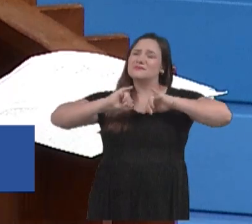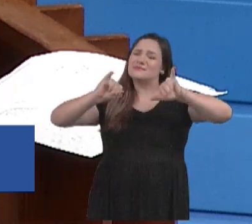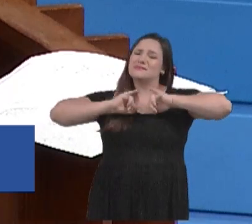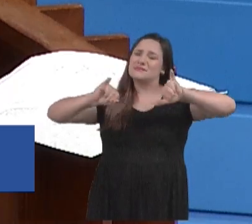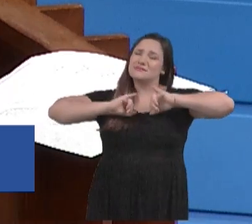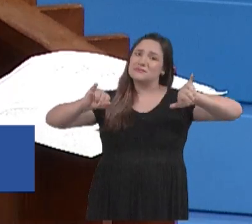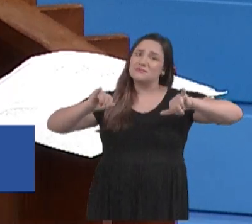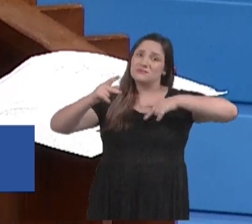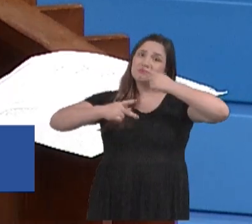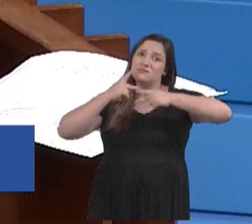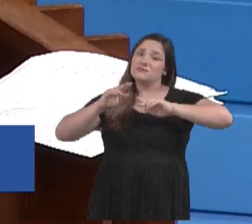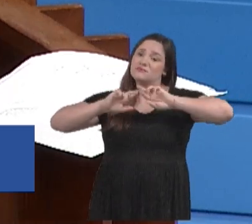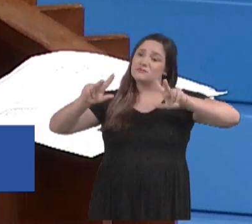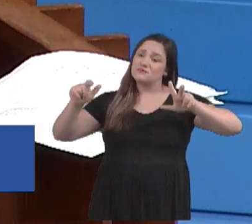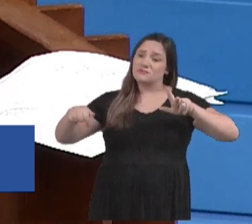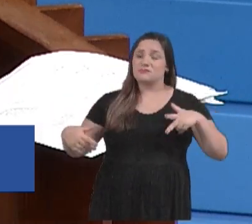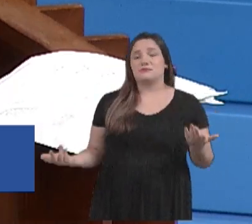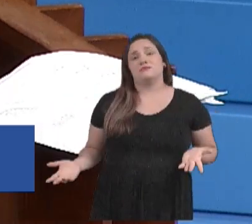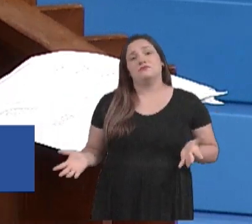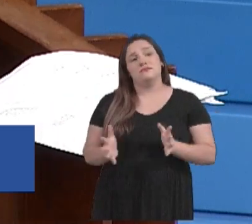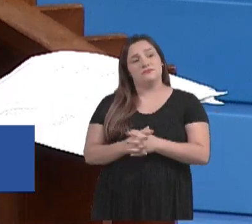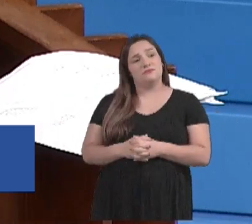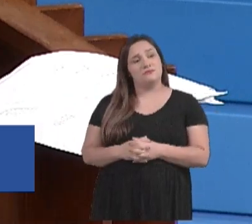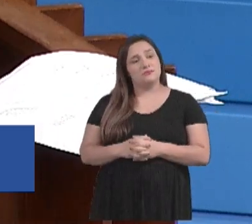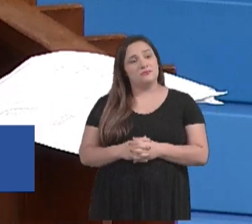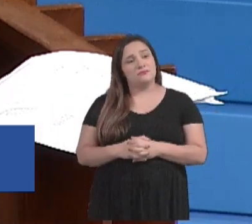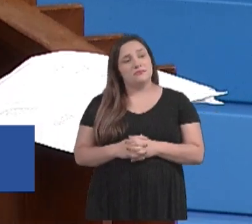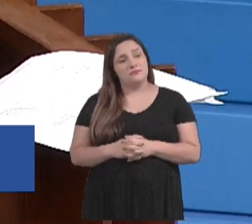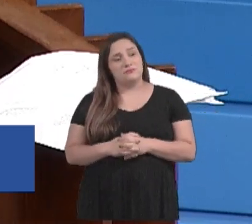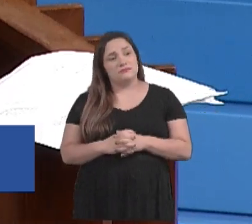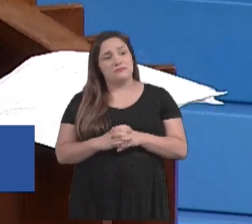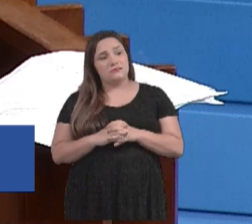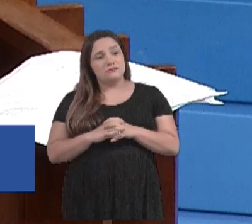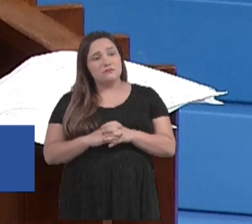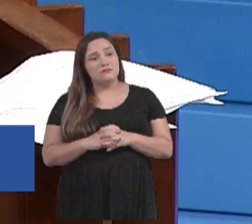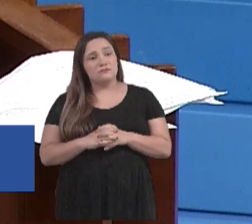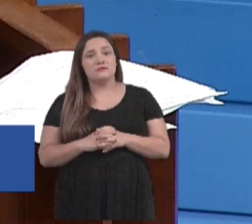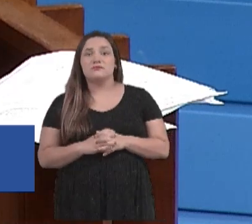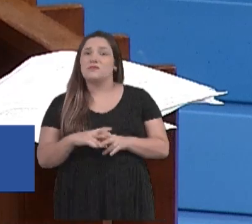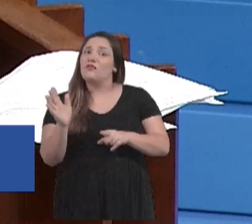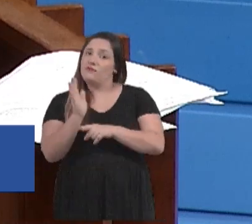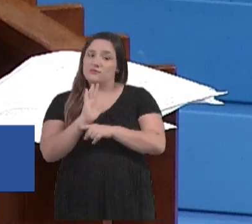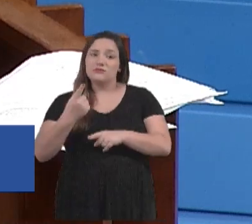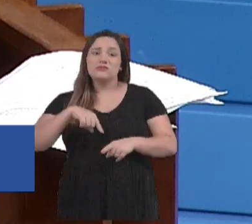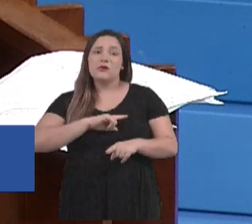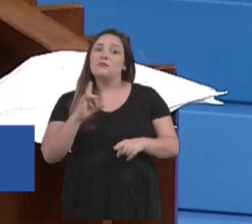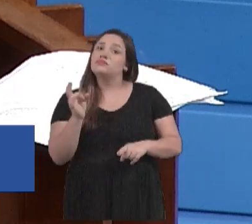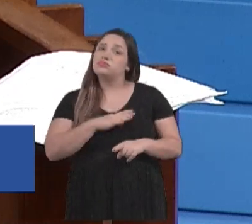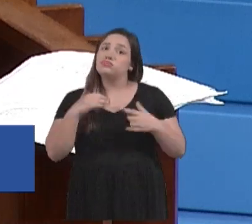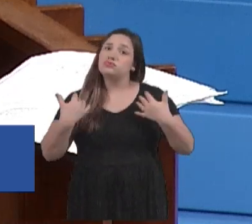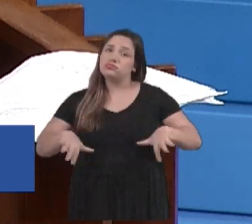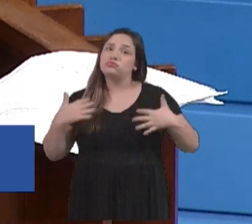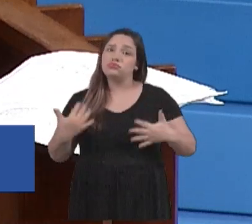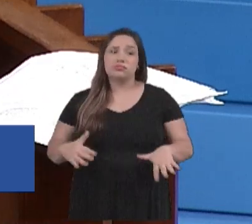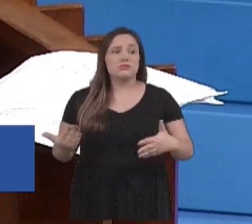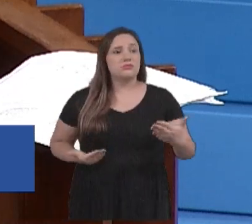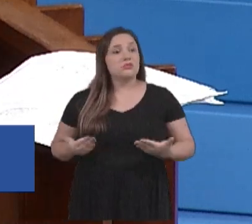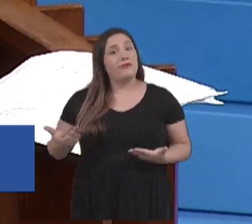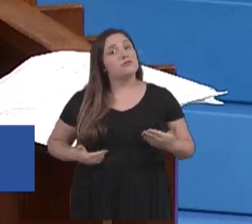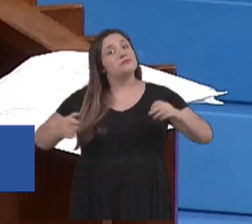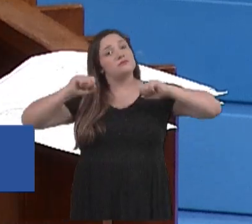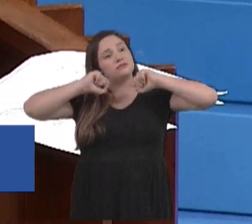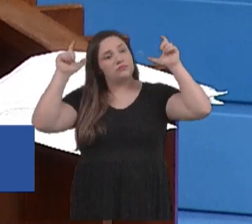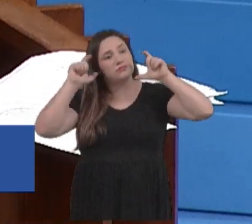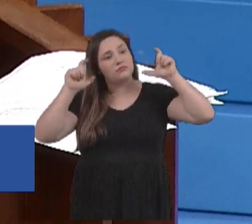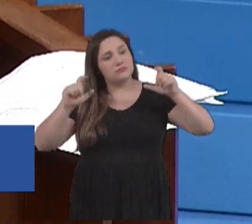vir aqui falar diferente. O vídeo era para aterrorizar. Ó, servidor,